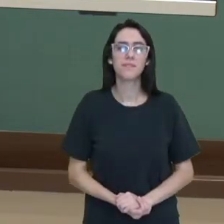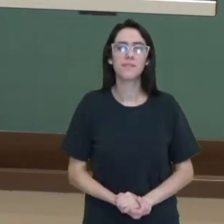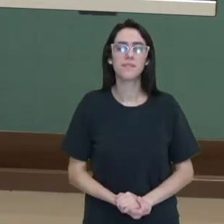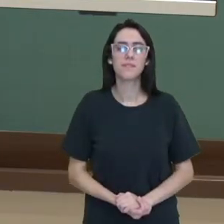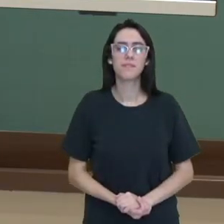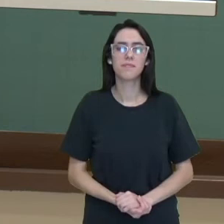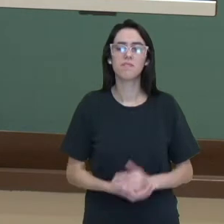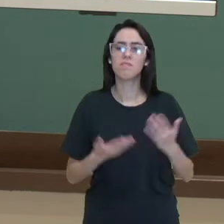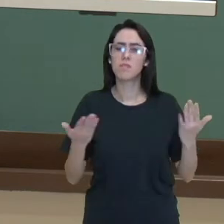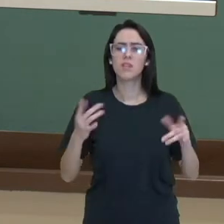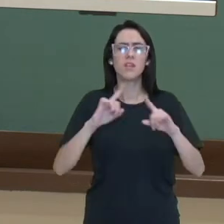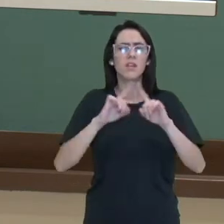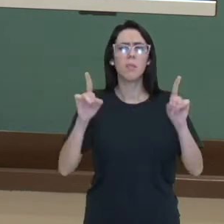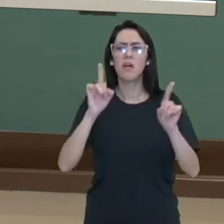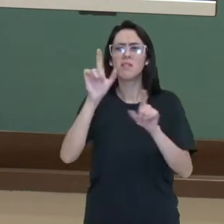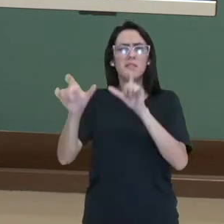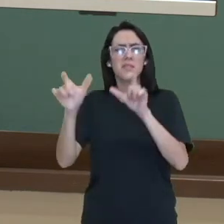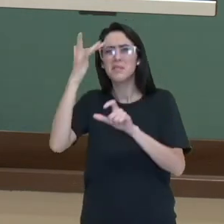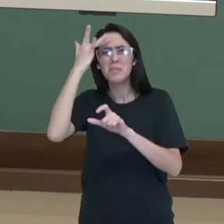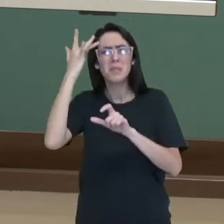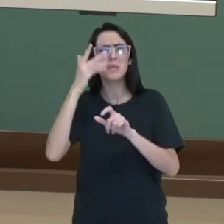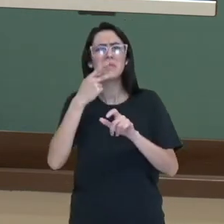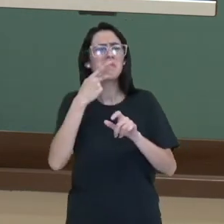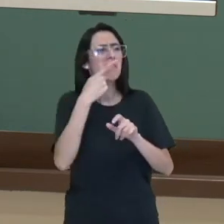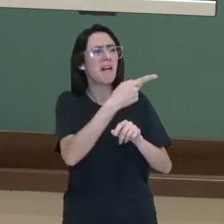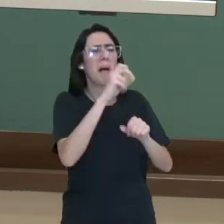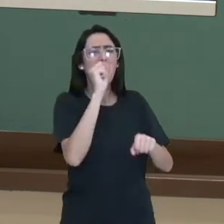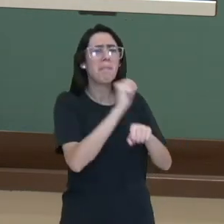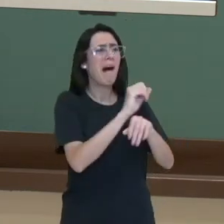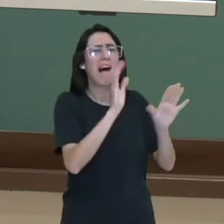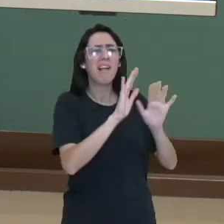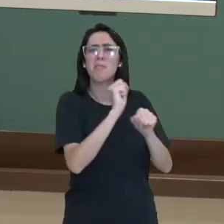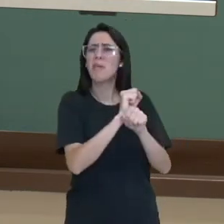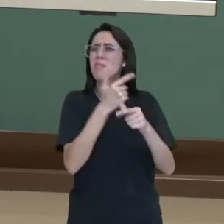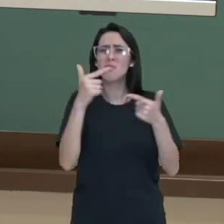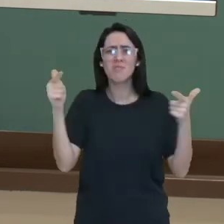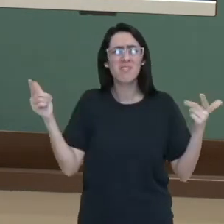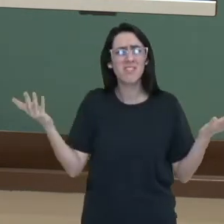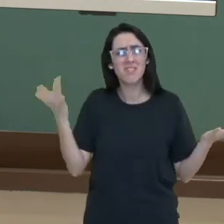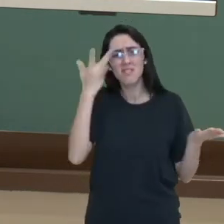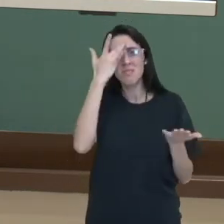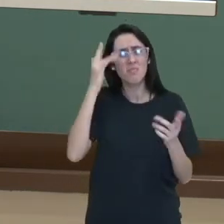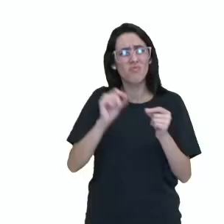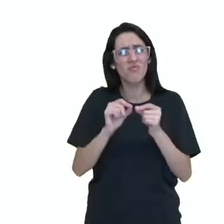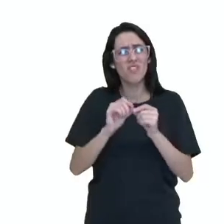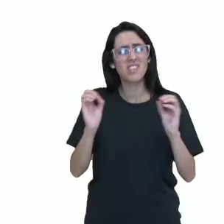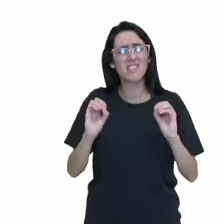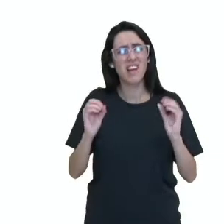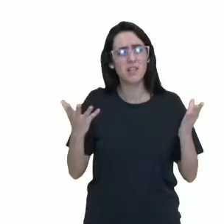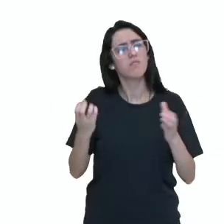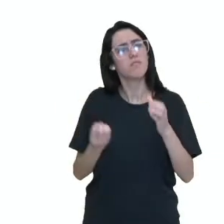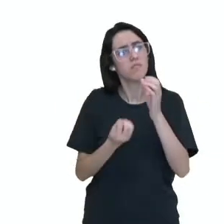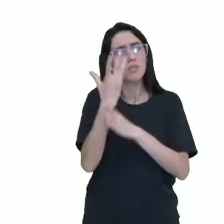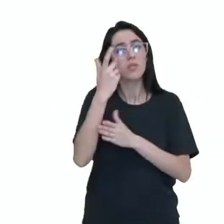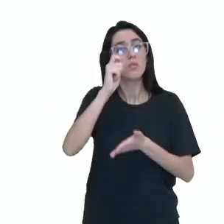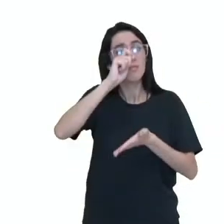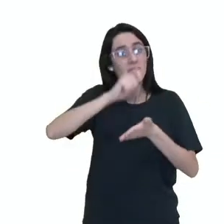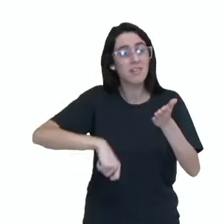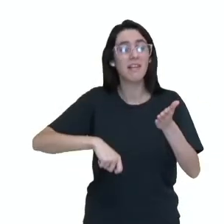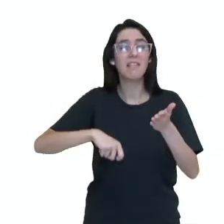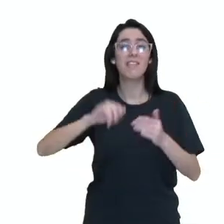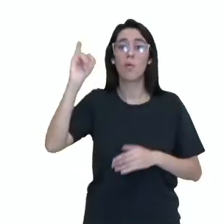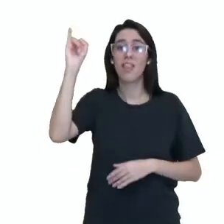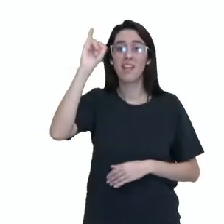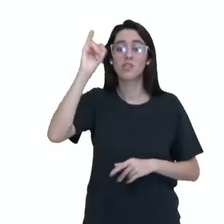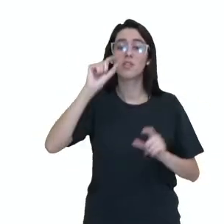ninguém tentou impedir esses testes? Vamos ver aqui. Então foi criado um tratado internacional que limitava o